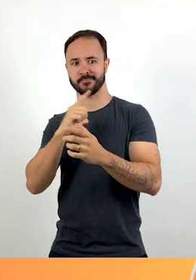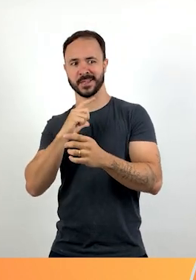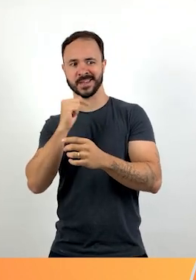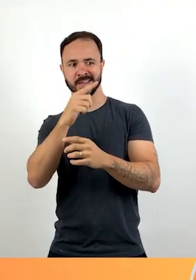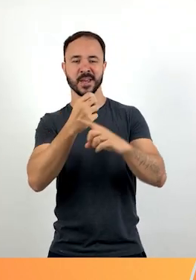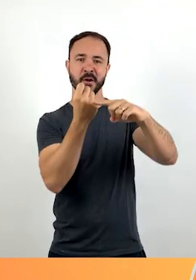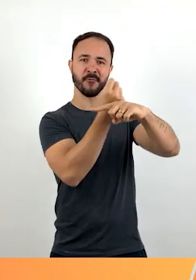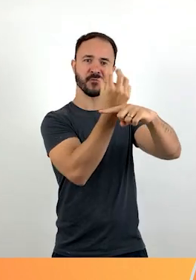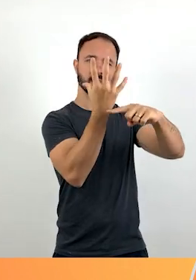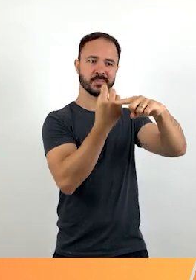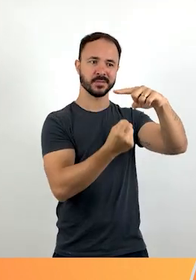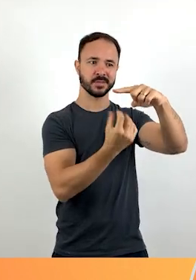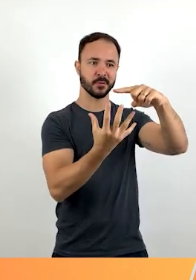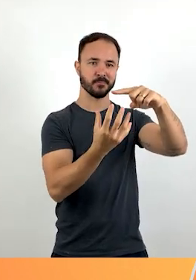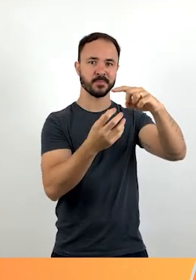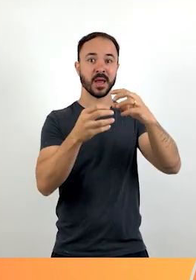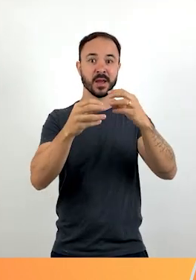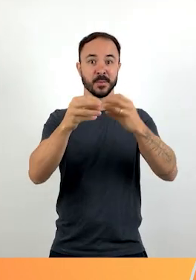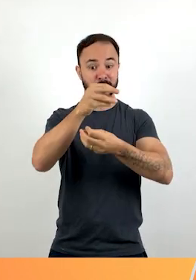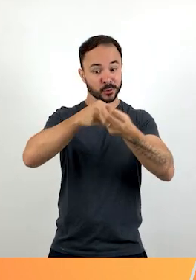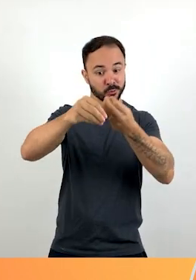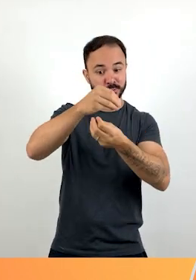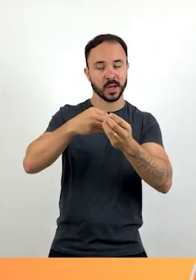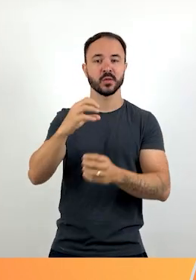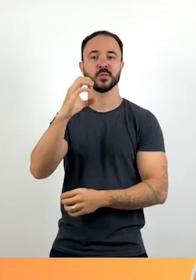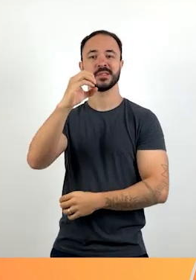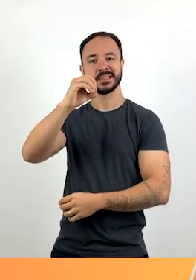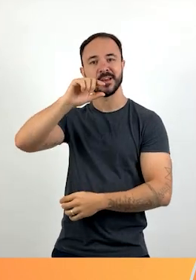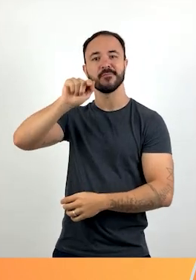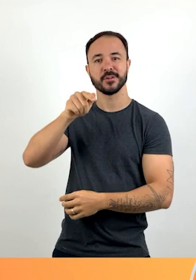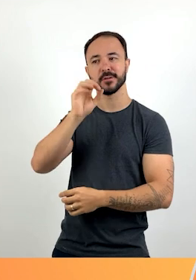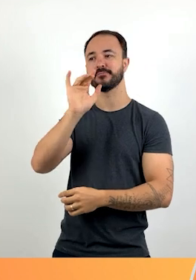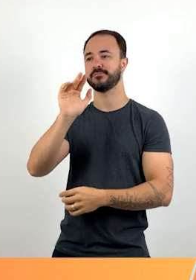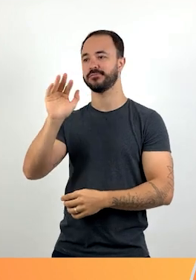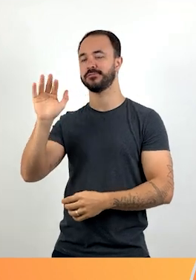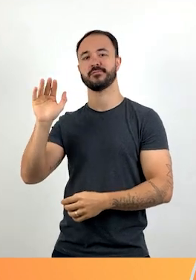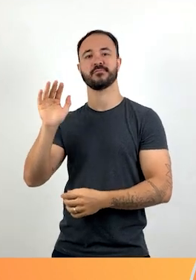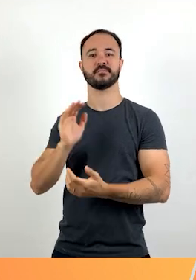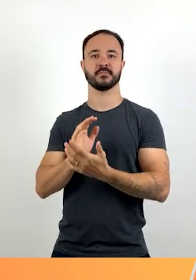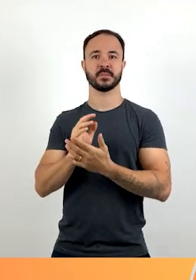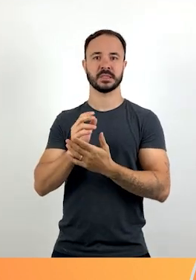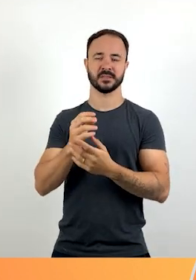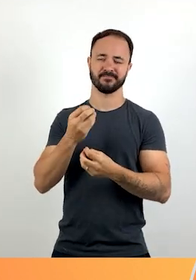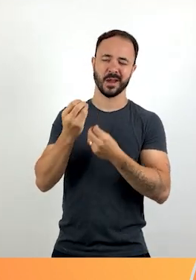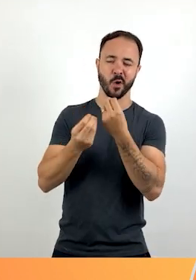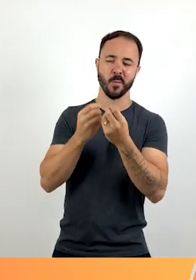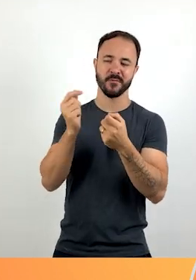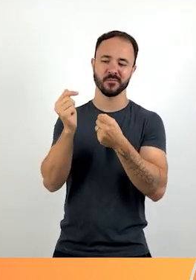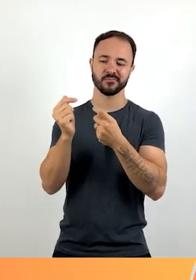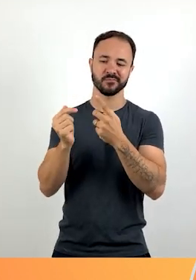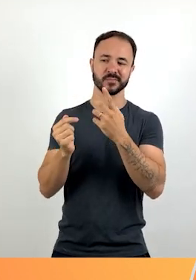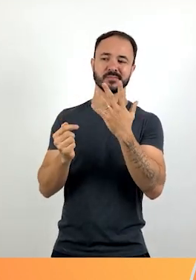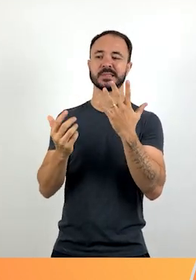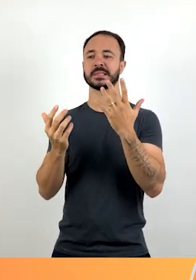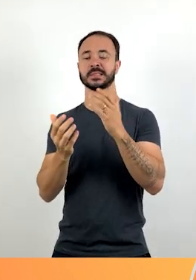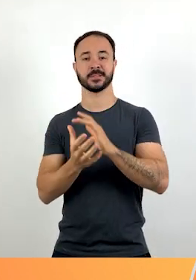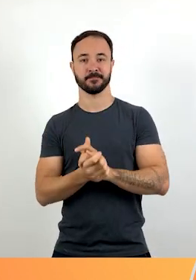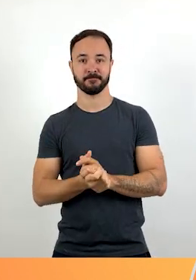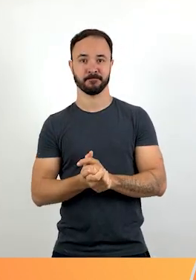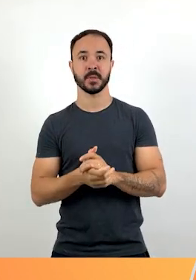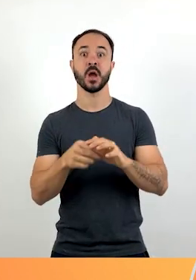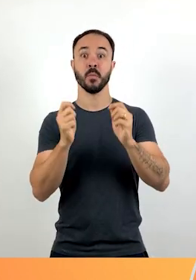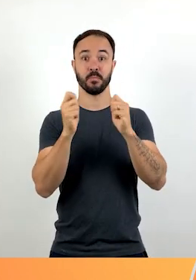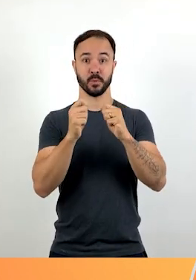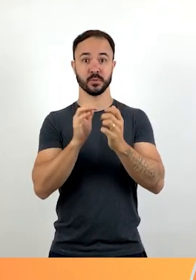com fração. O que a gente pode fazer aqui? Nós temos várias opções. Podemos transformar os decimais para